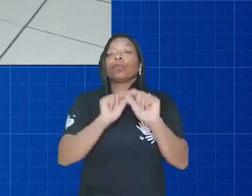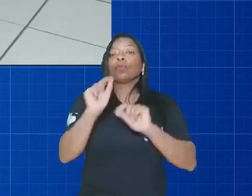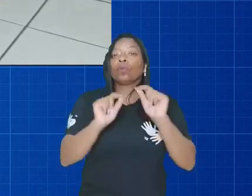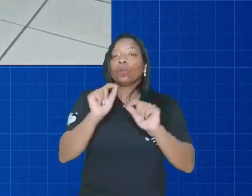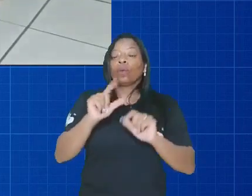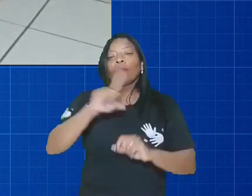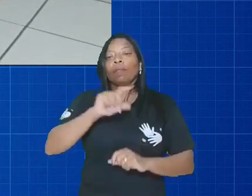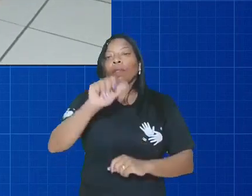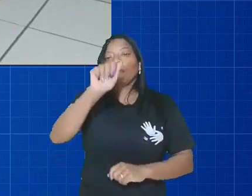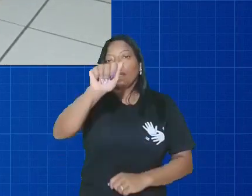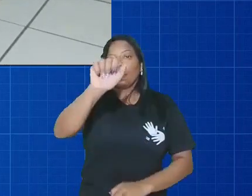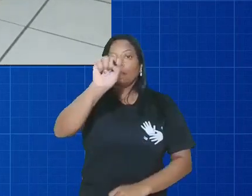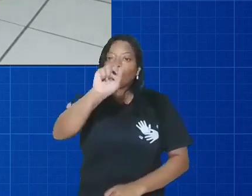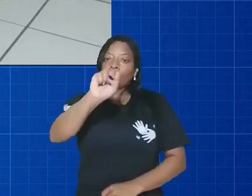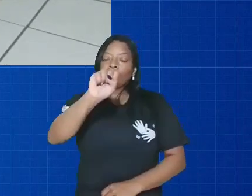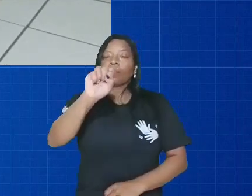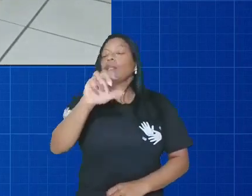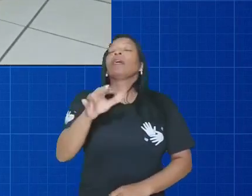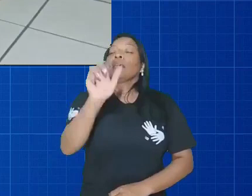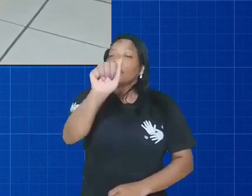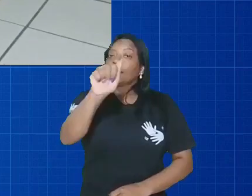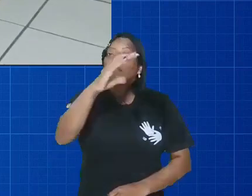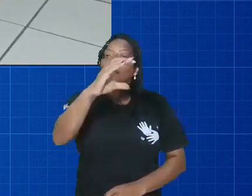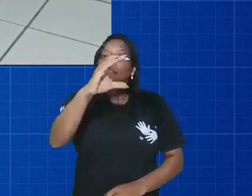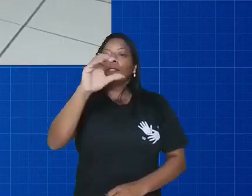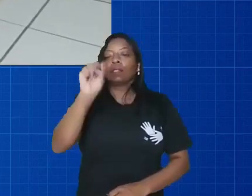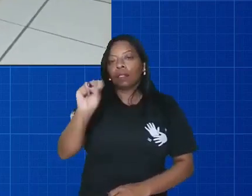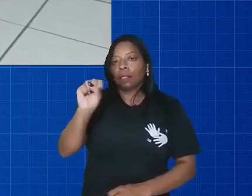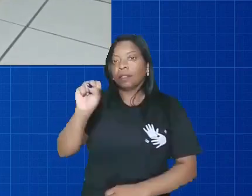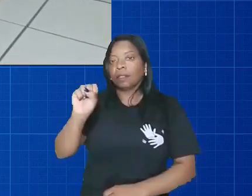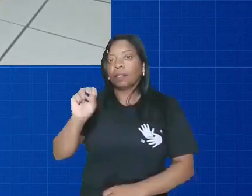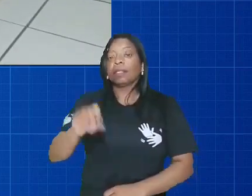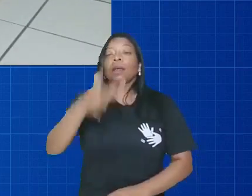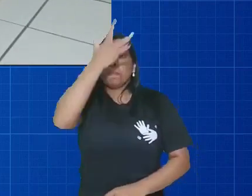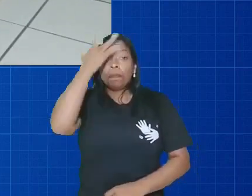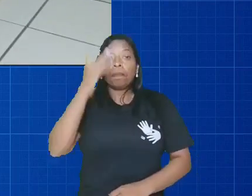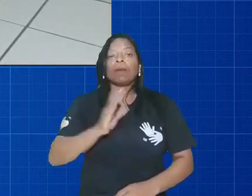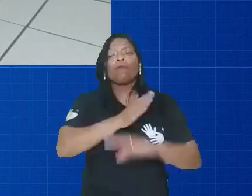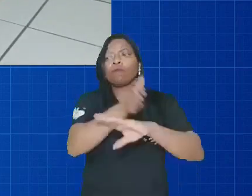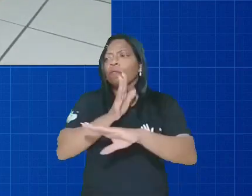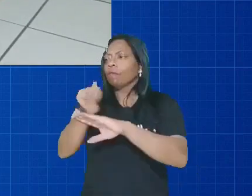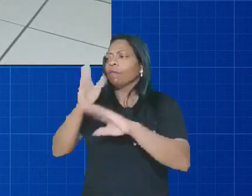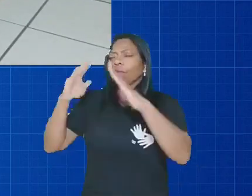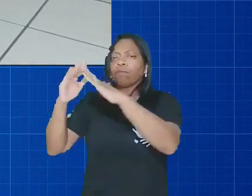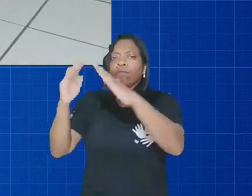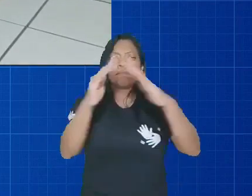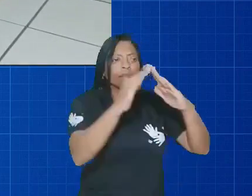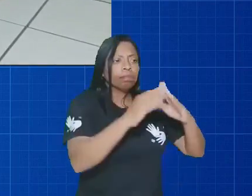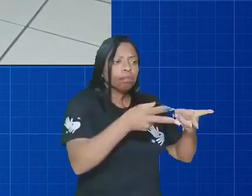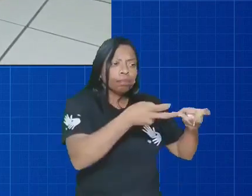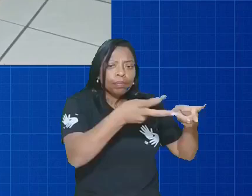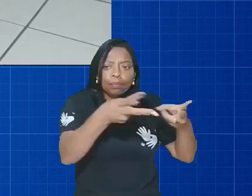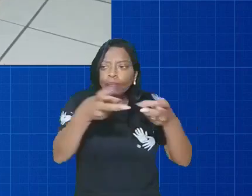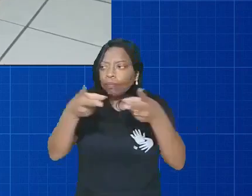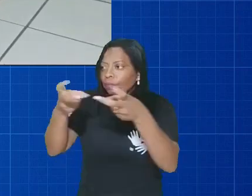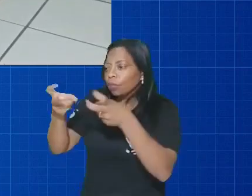o agente comunitário de saúde, que faz visita nas casas e que acolhe essas famílias e essas mães. E aí, a partir disso, né, vai